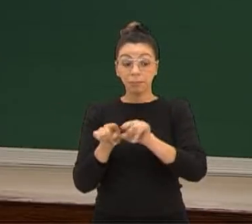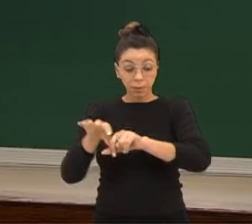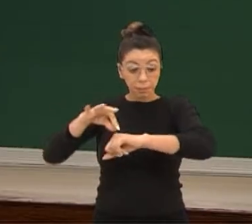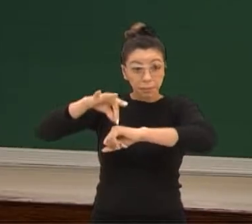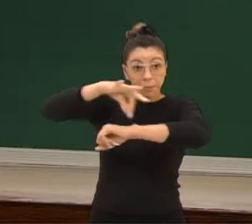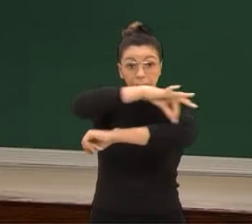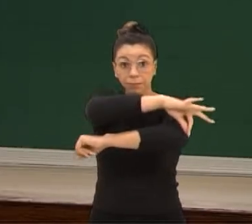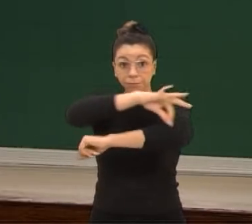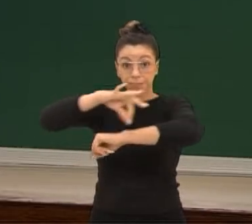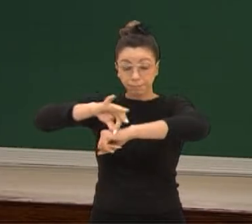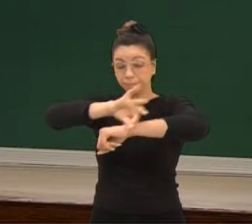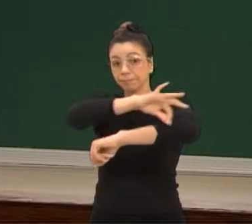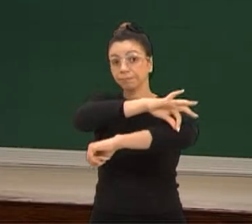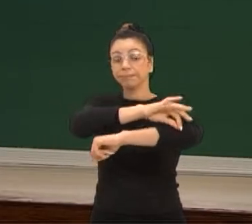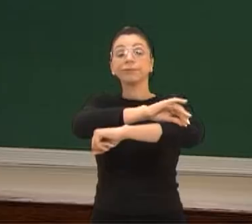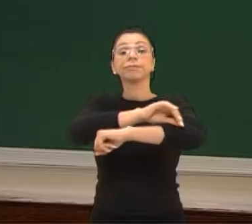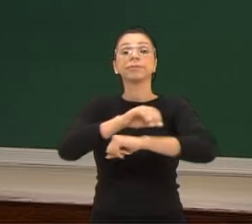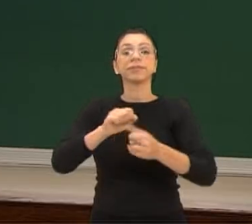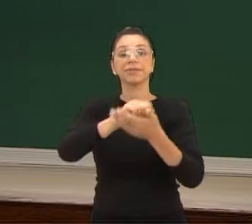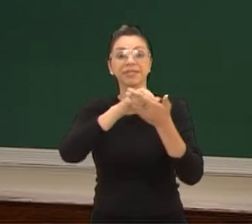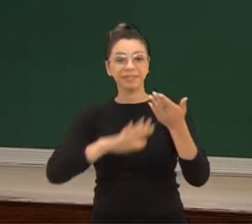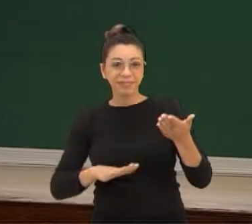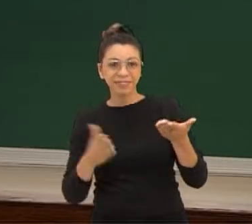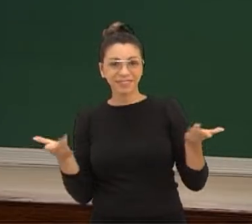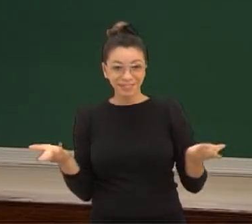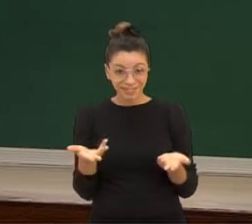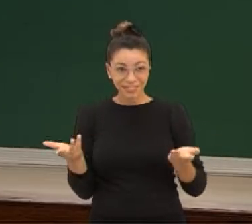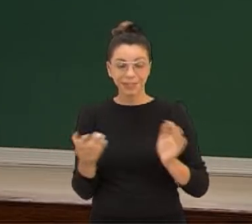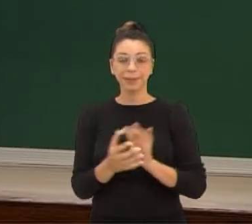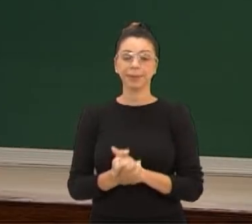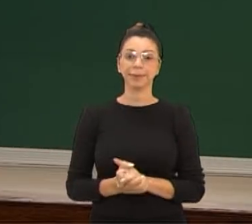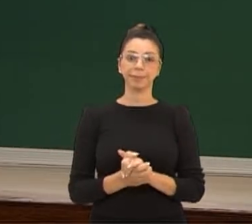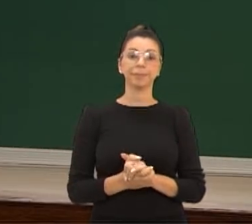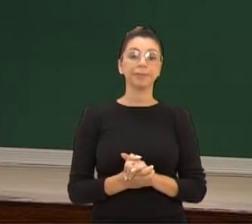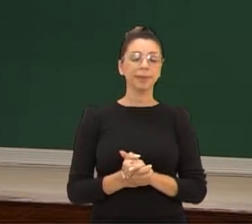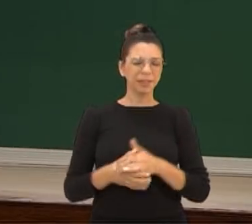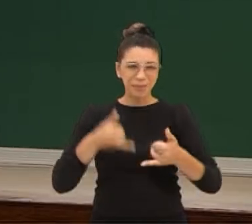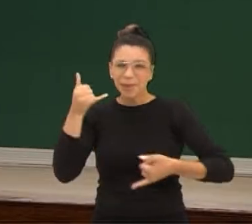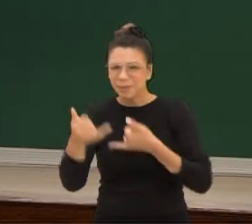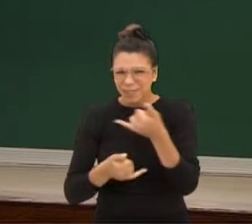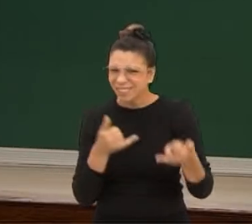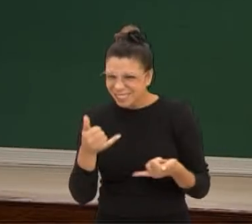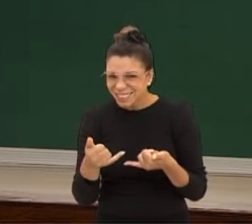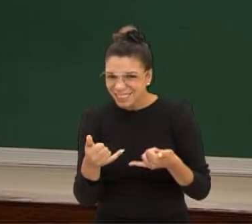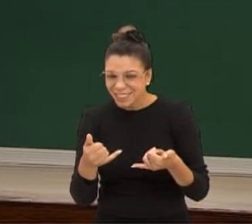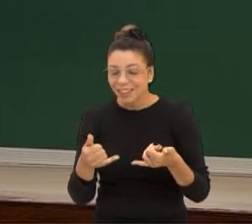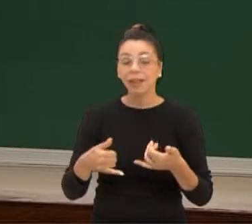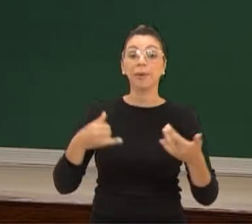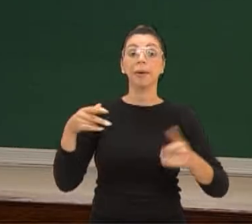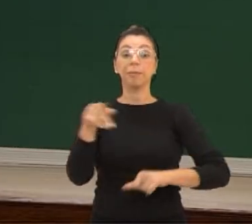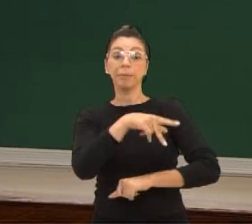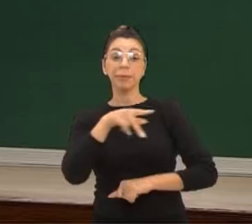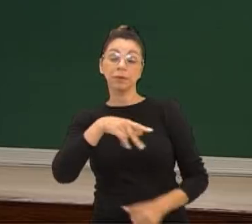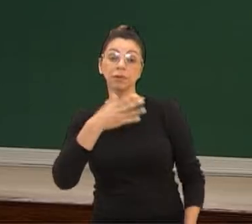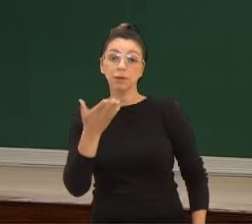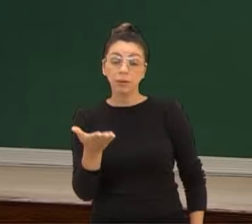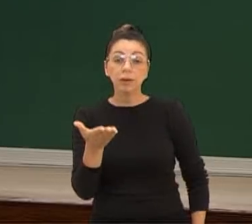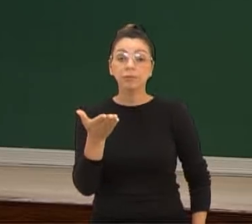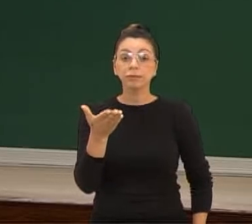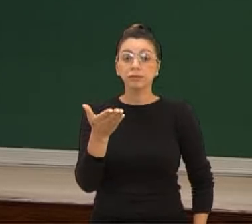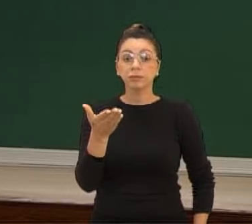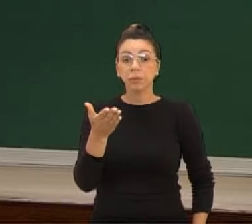gente poder fazer essa atividade de hoje, ok? Bom, vamos jogar um pouquinho? A professora vai dar um tempinho para